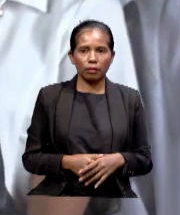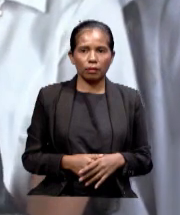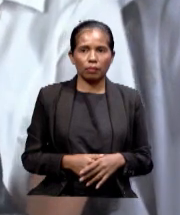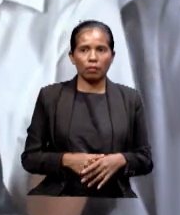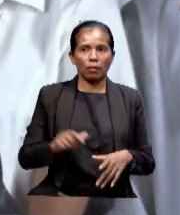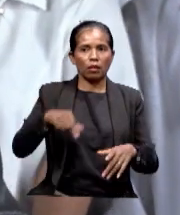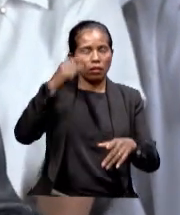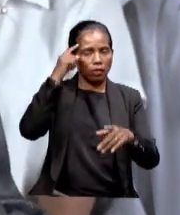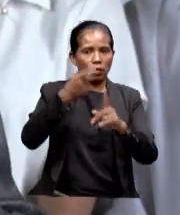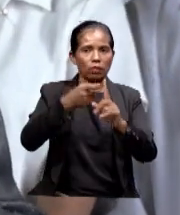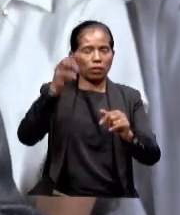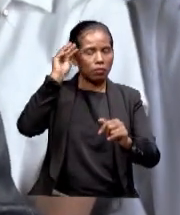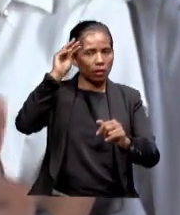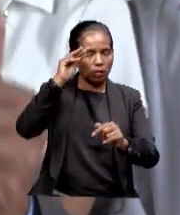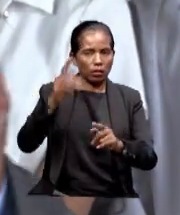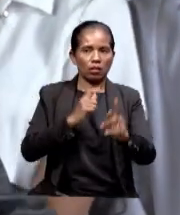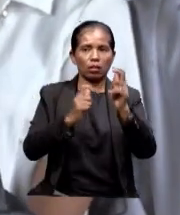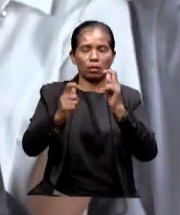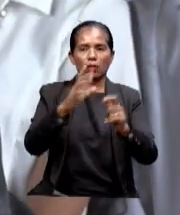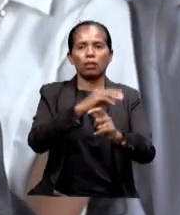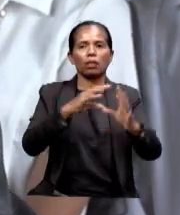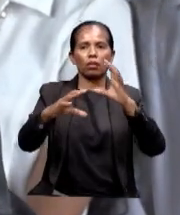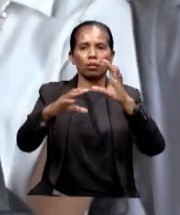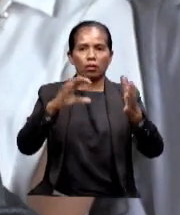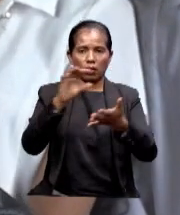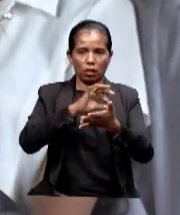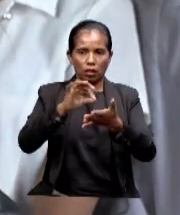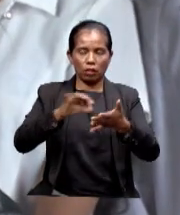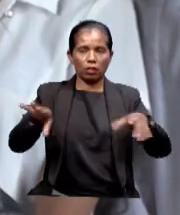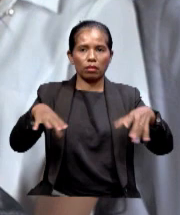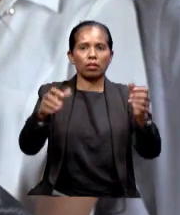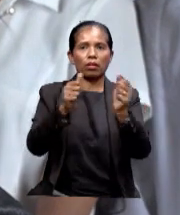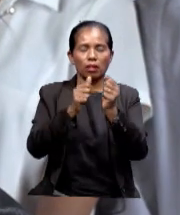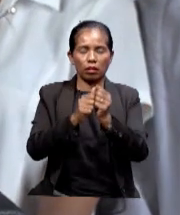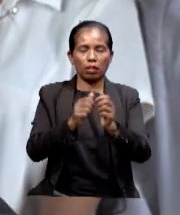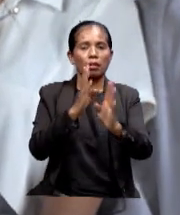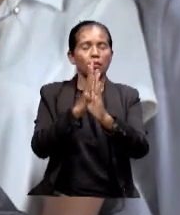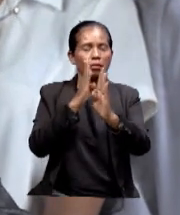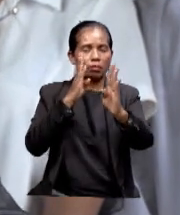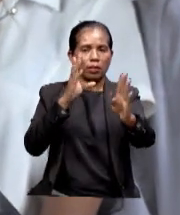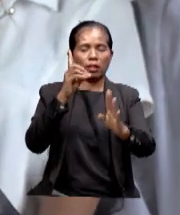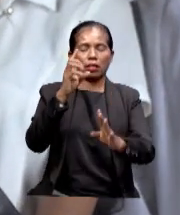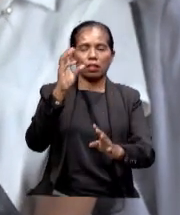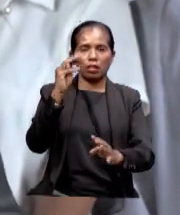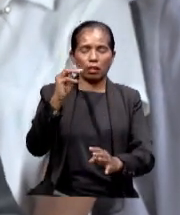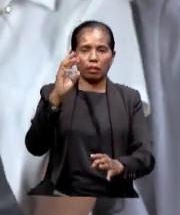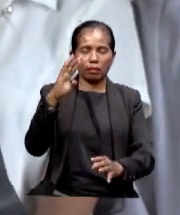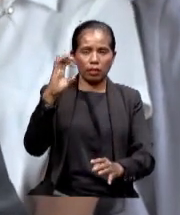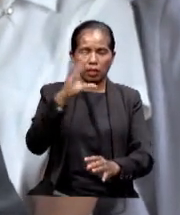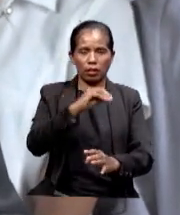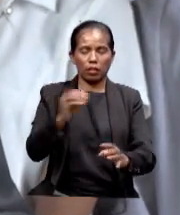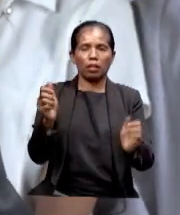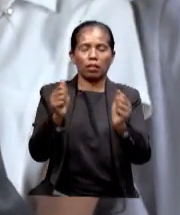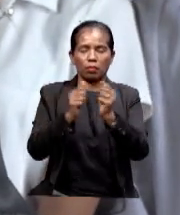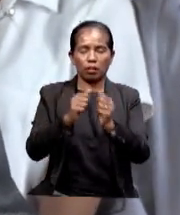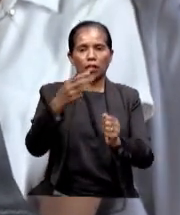Governo lhes o Ministério do Transporte e Comunicação assina acordo com a Bas Dambri a torrar a operação entre Kupang